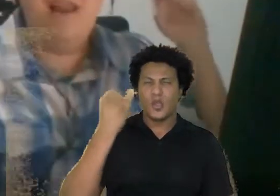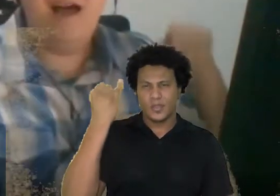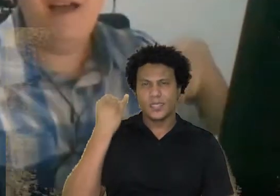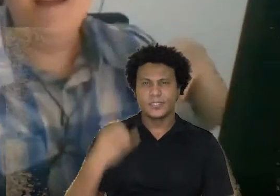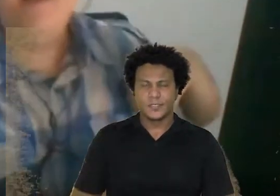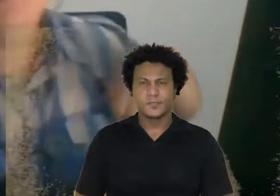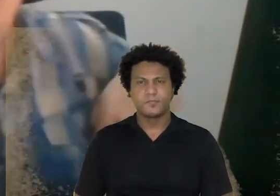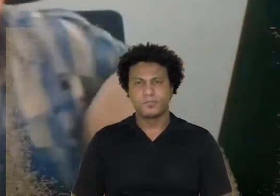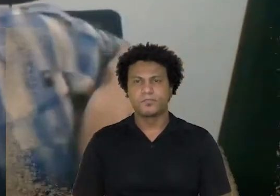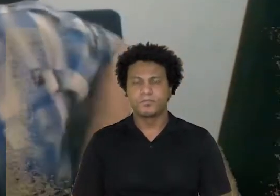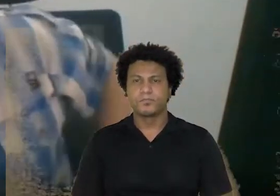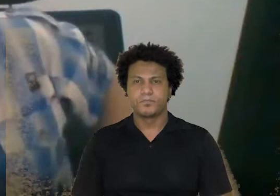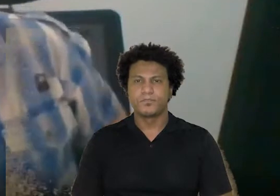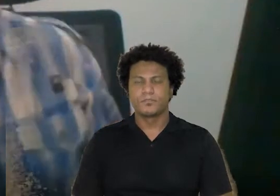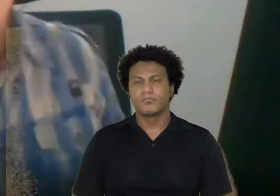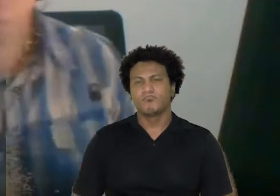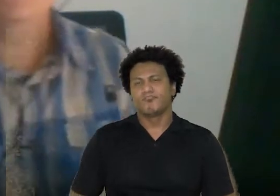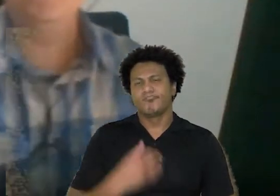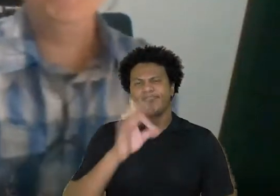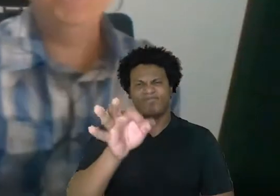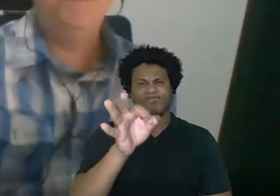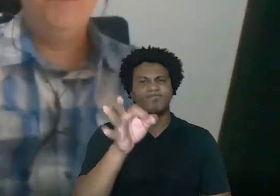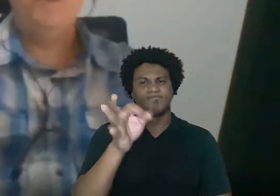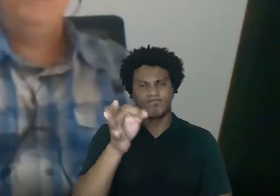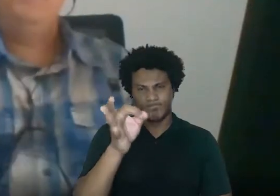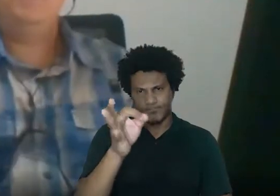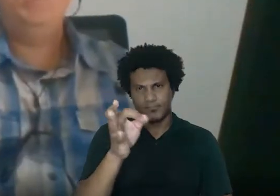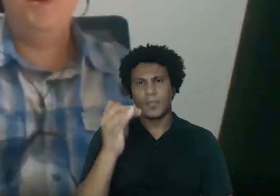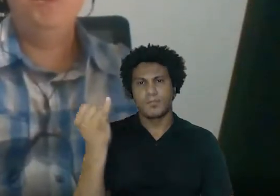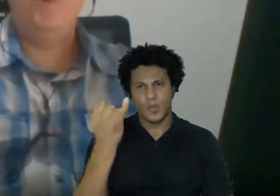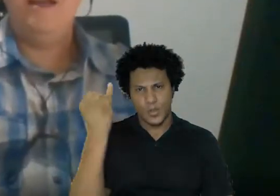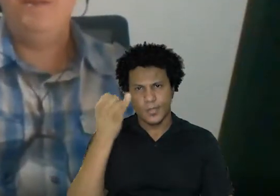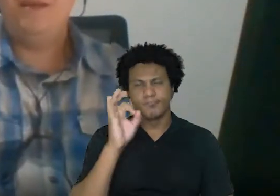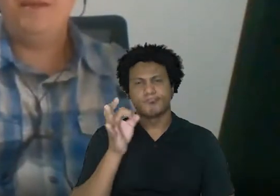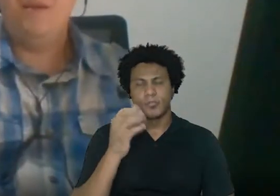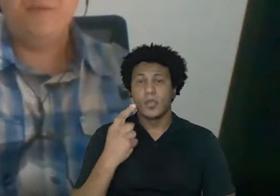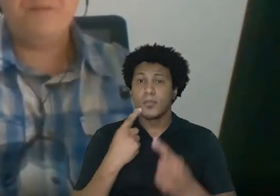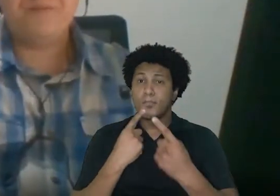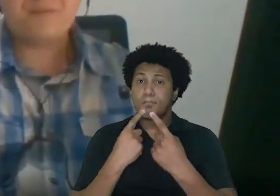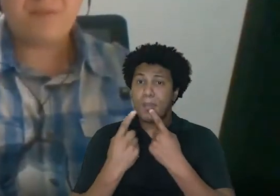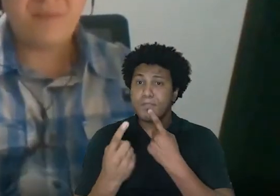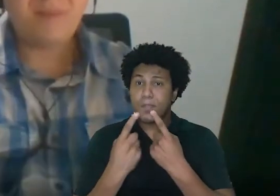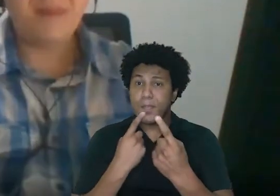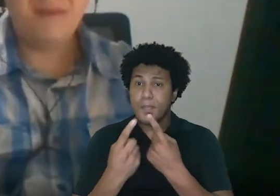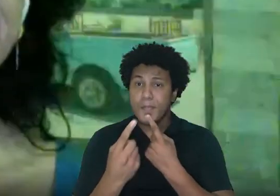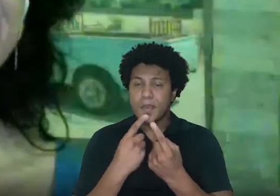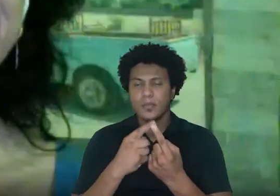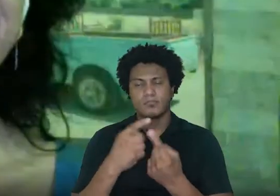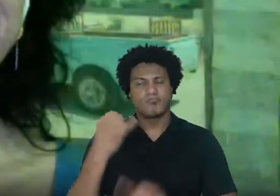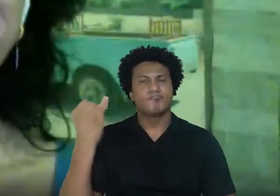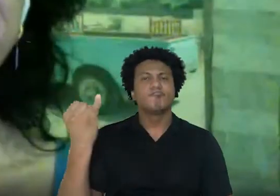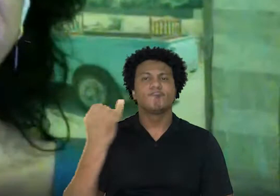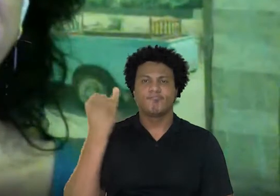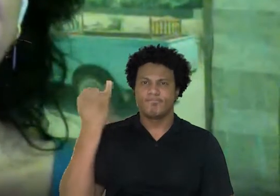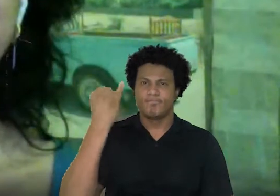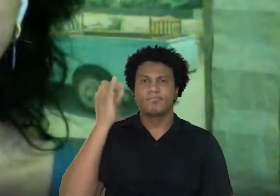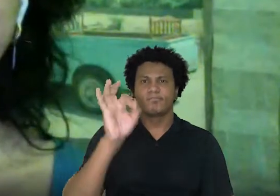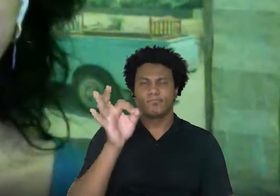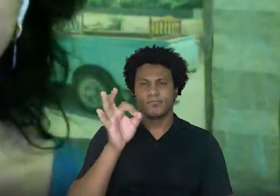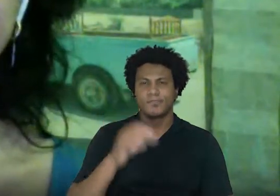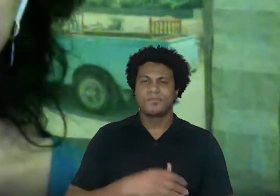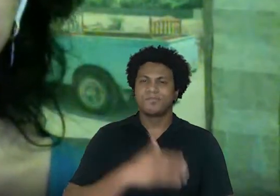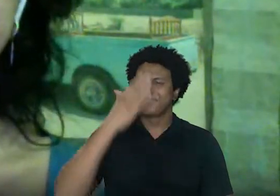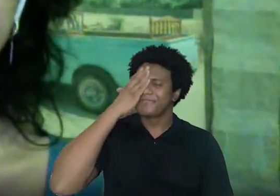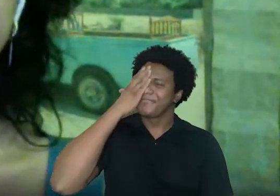mundo tem que falar. Eu acho que isso que é importante da gente pontuar também, sabe? Com certeza, com certeza. Acho